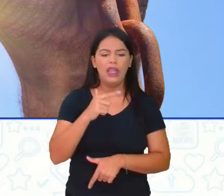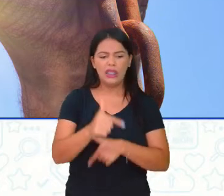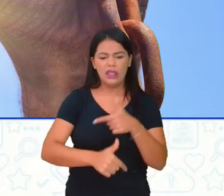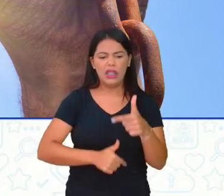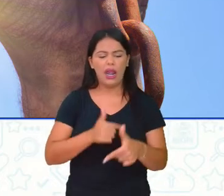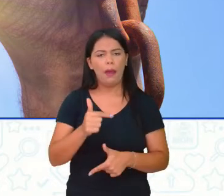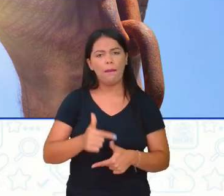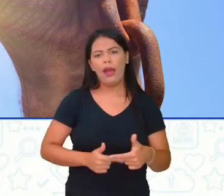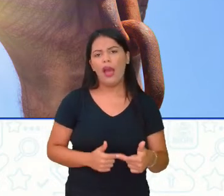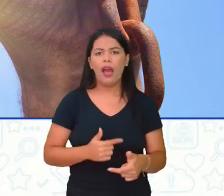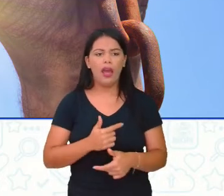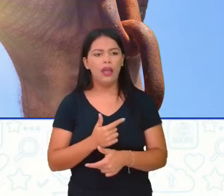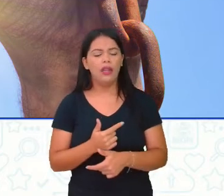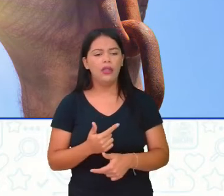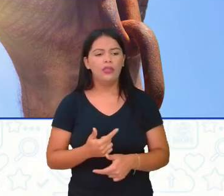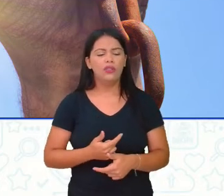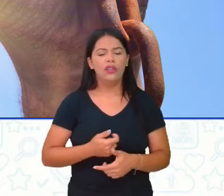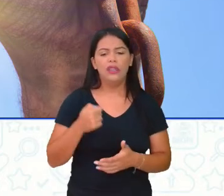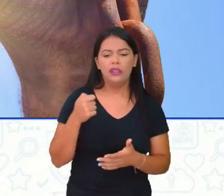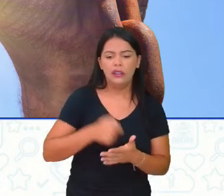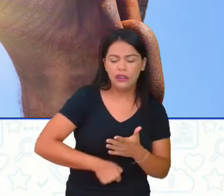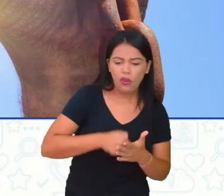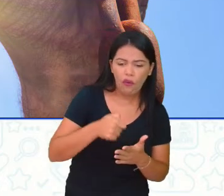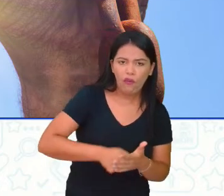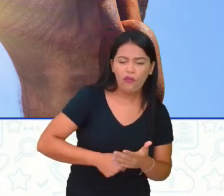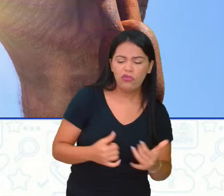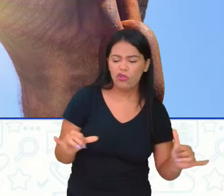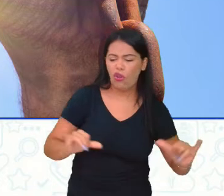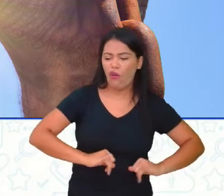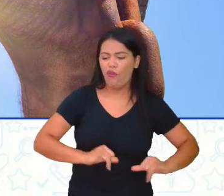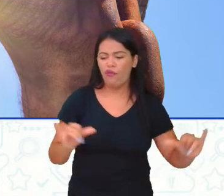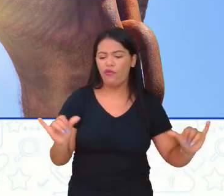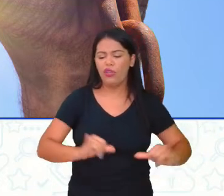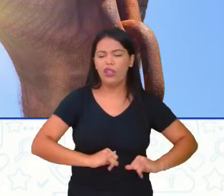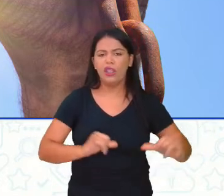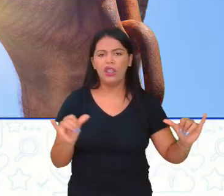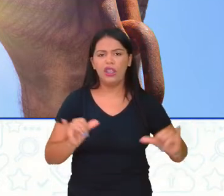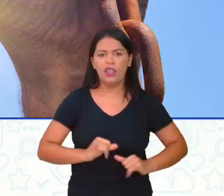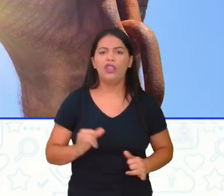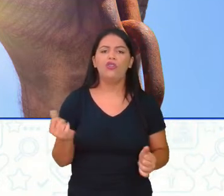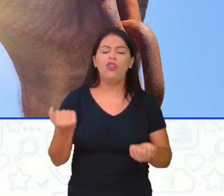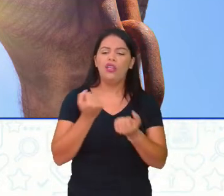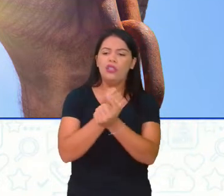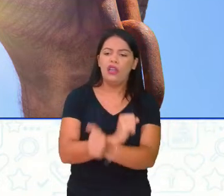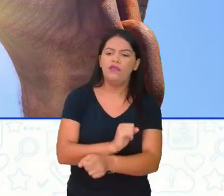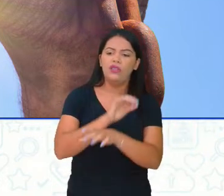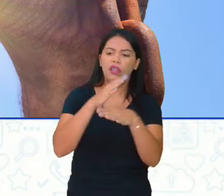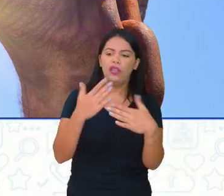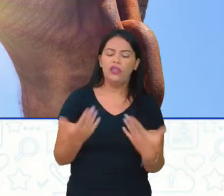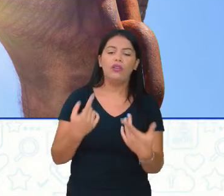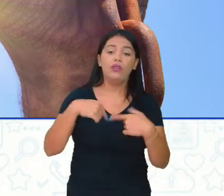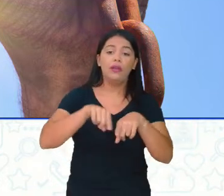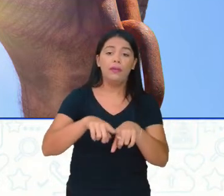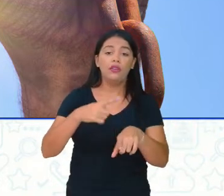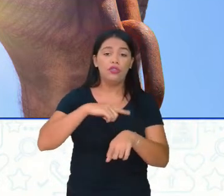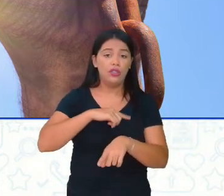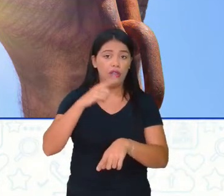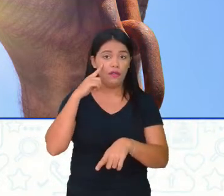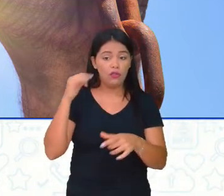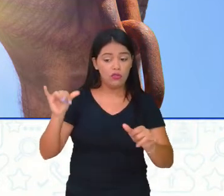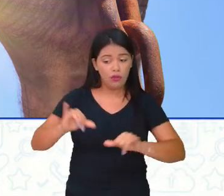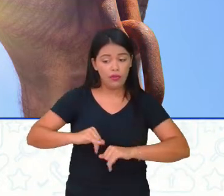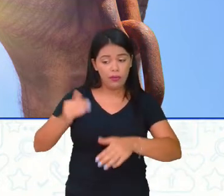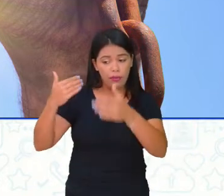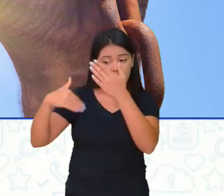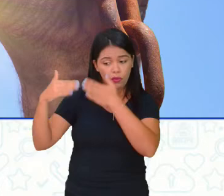essas vozes de dor, essas vozes de sangue e de fome, mas também de uma ancestralidade, né? Sim. E aí é